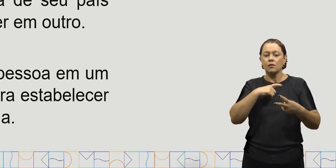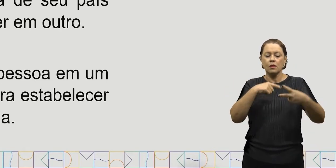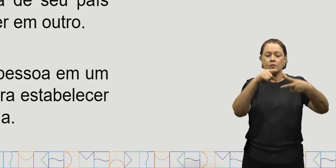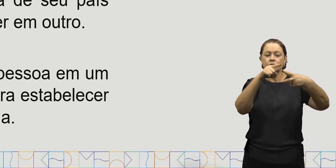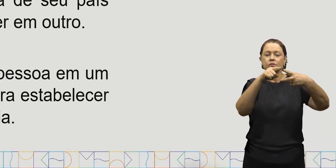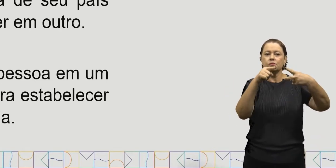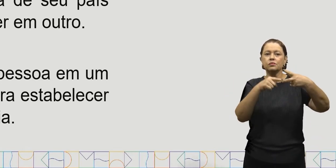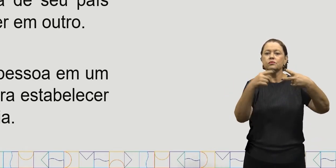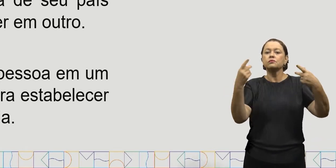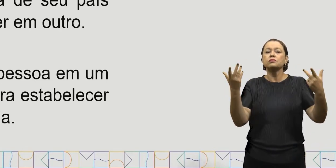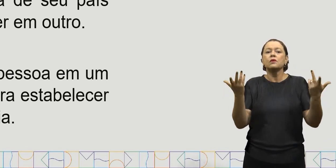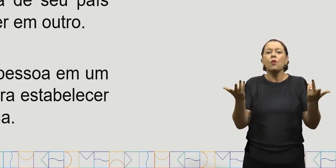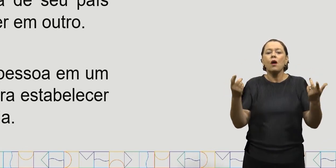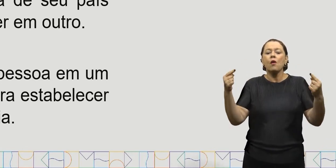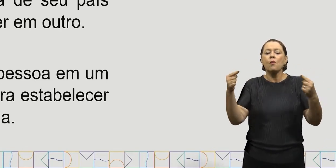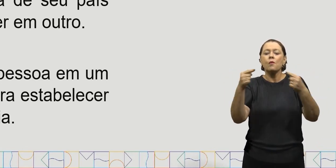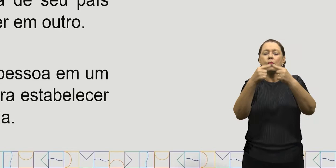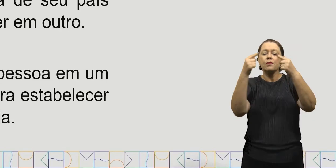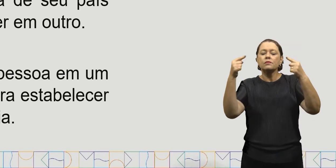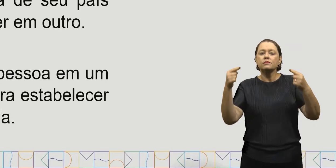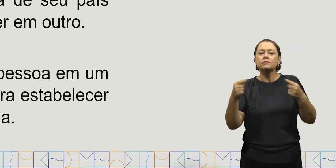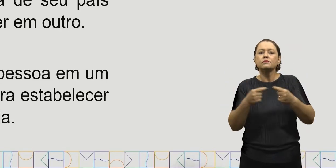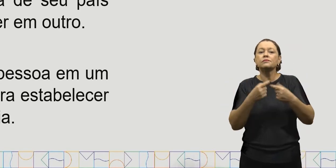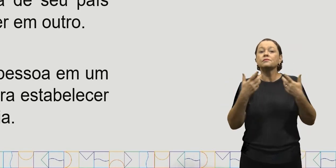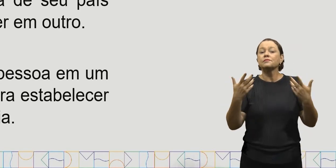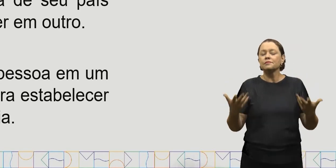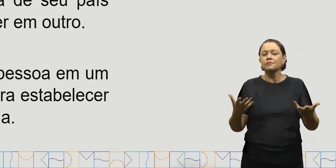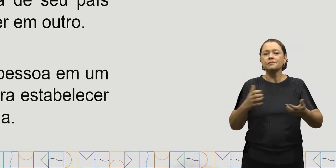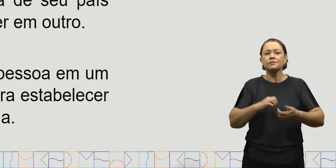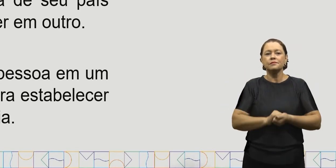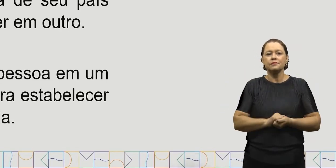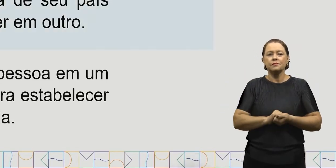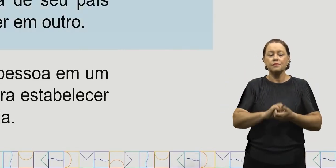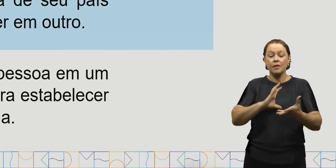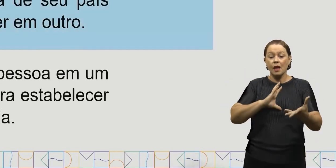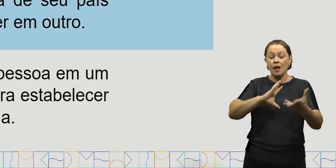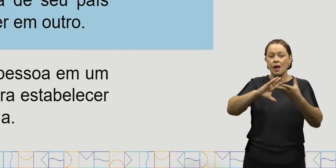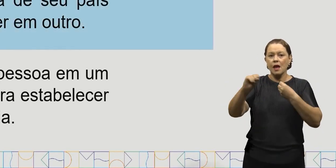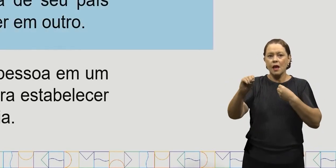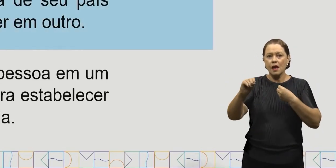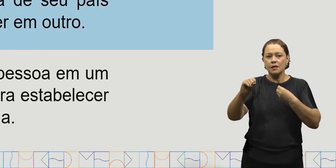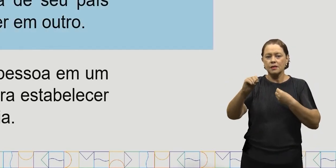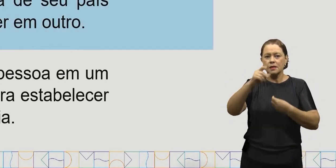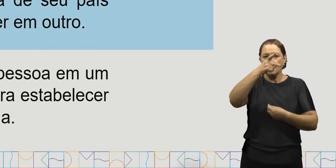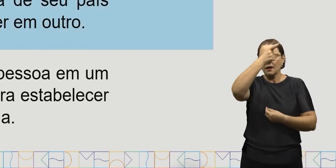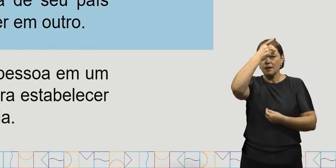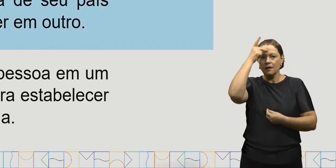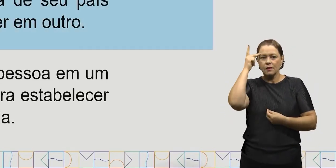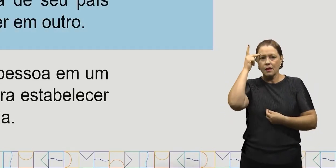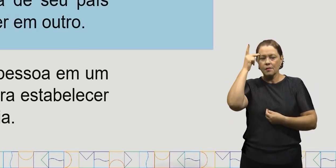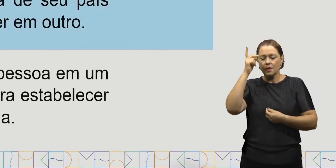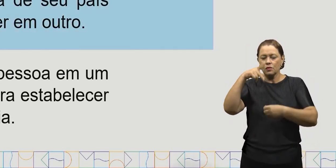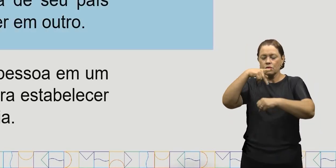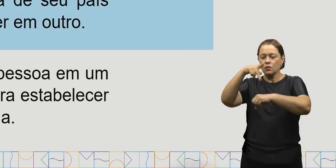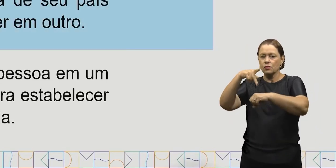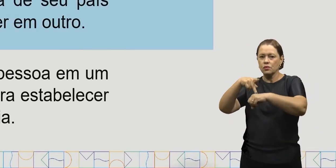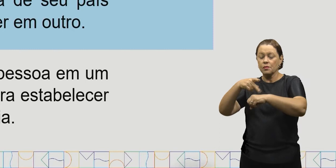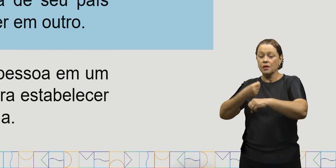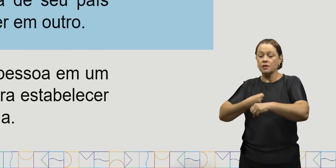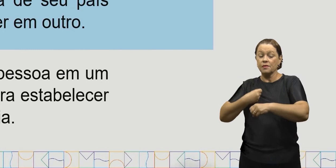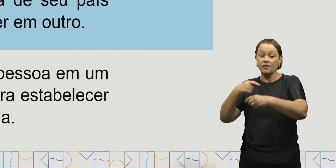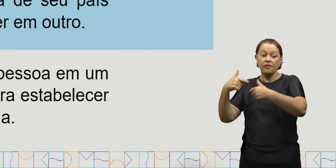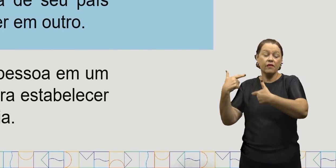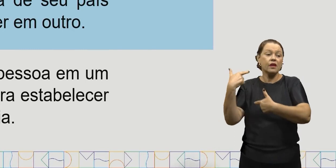duas definições. Cada um vai para um termo desses. A saída da pessoa de seu país de origem para viver